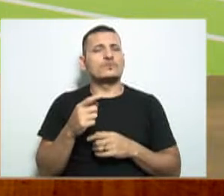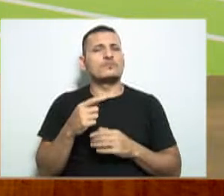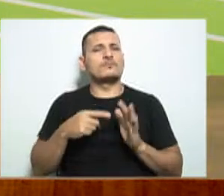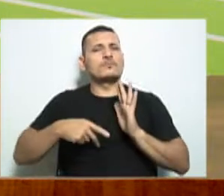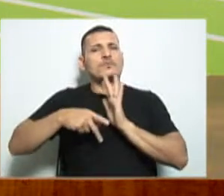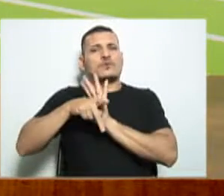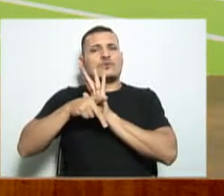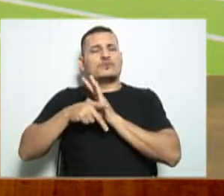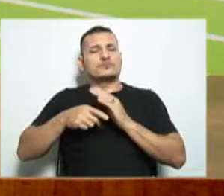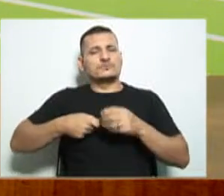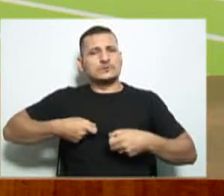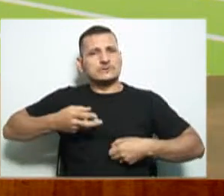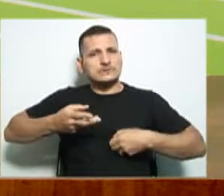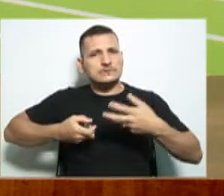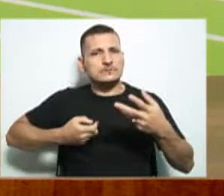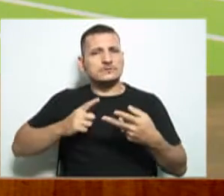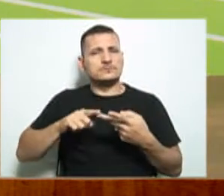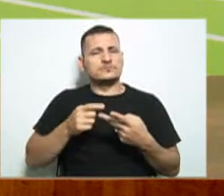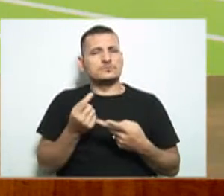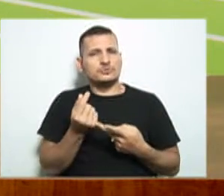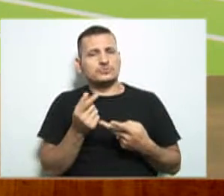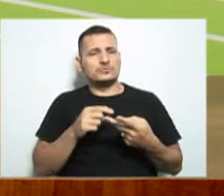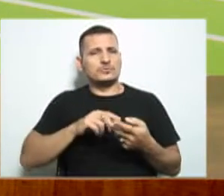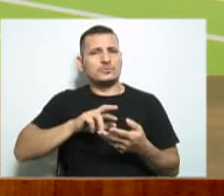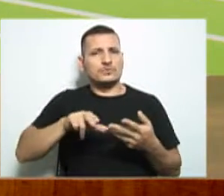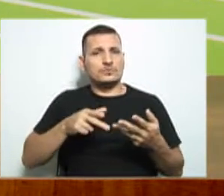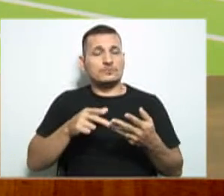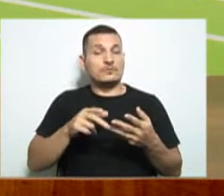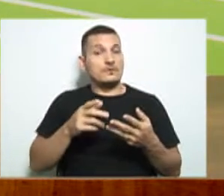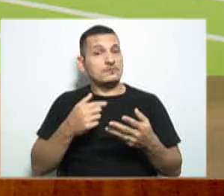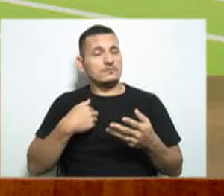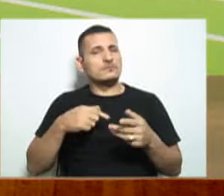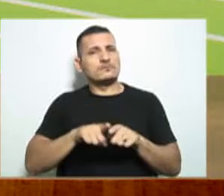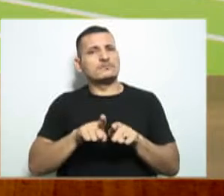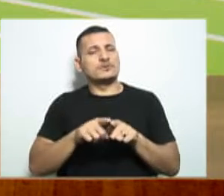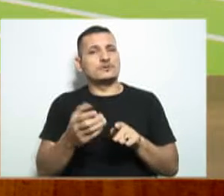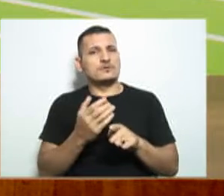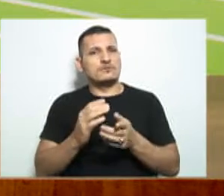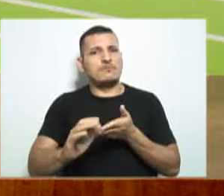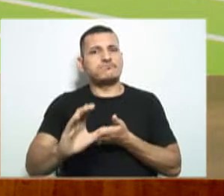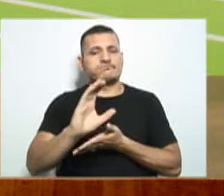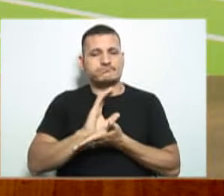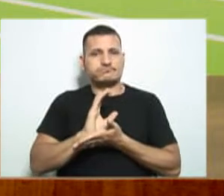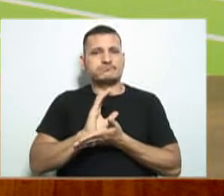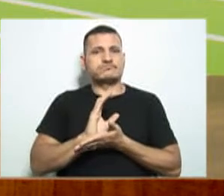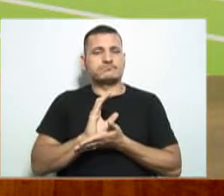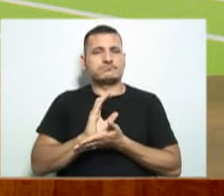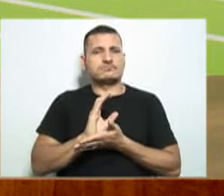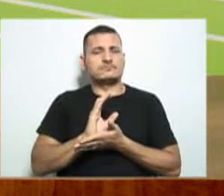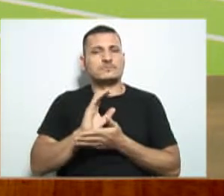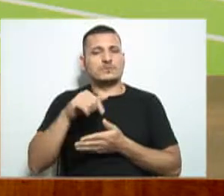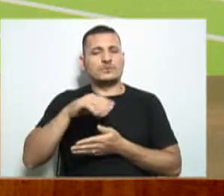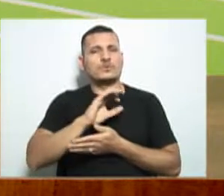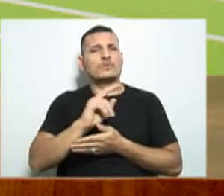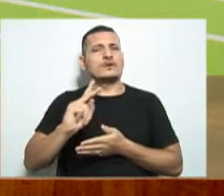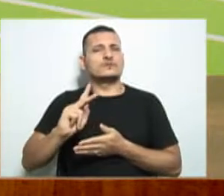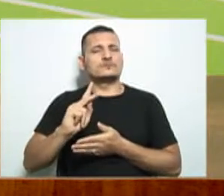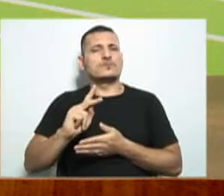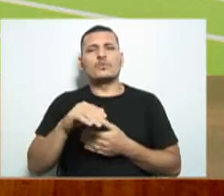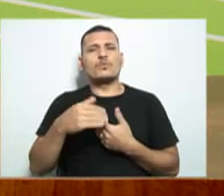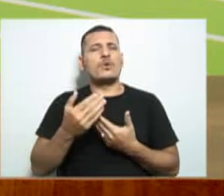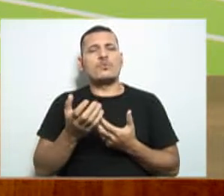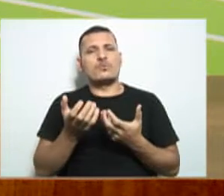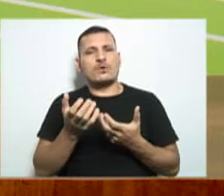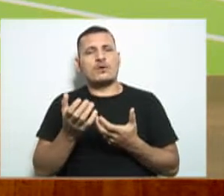custos e, mais que isso, bom, eu quero lucro. Qual é o lucro desejado para essa cooperativa? Com